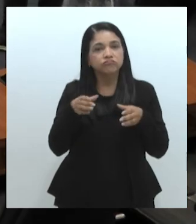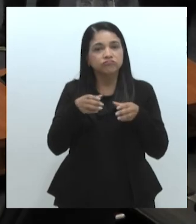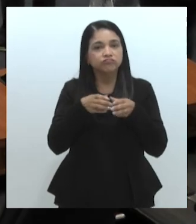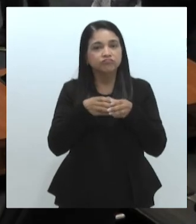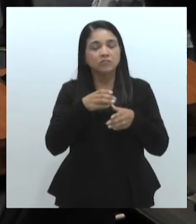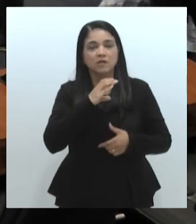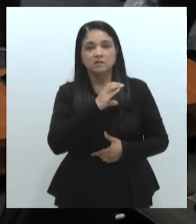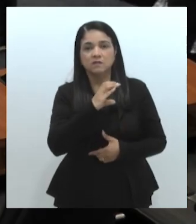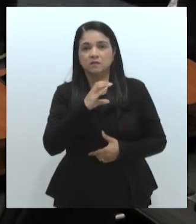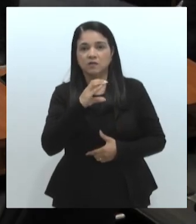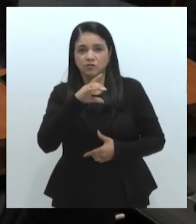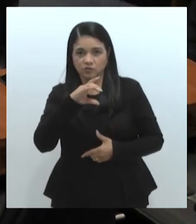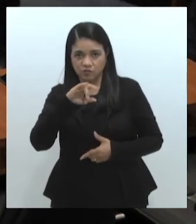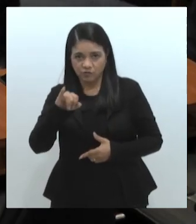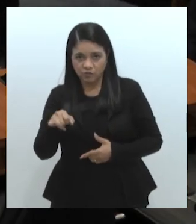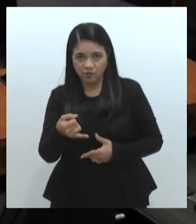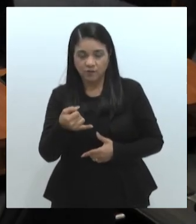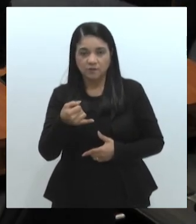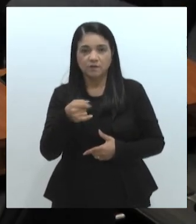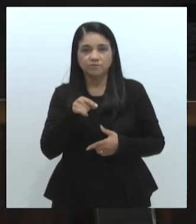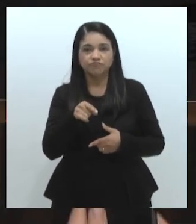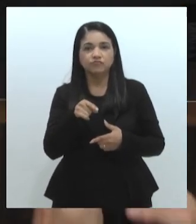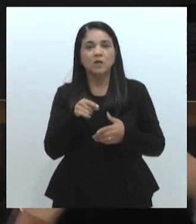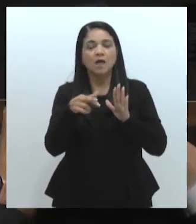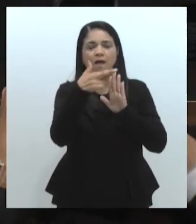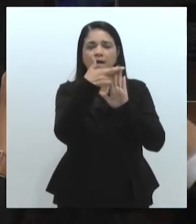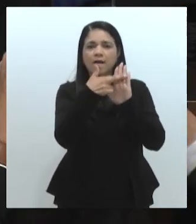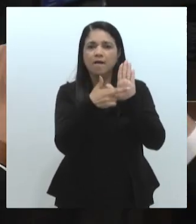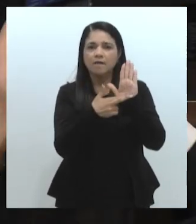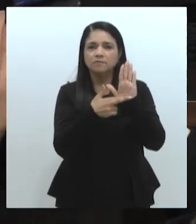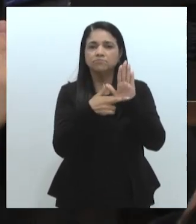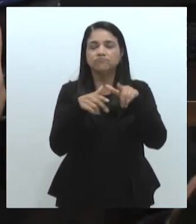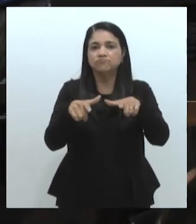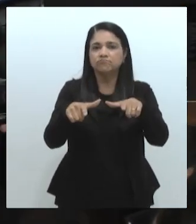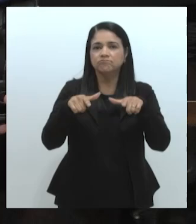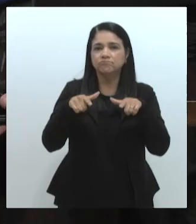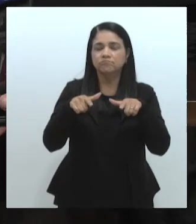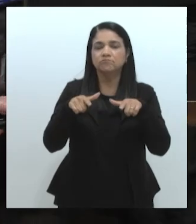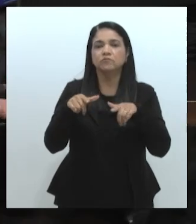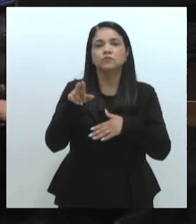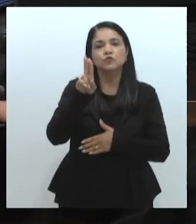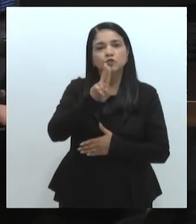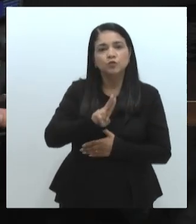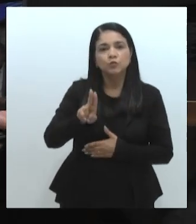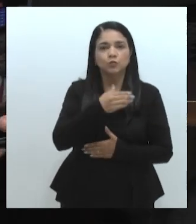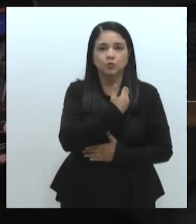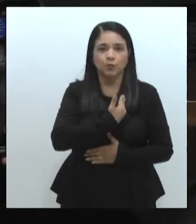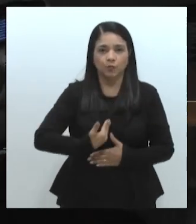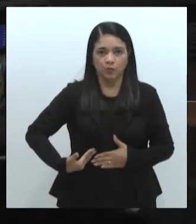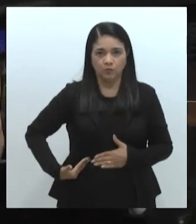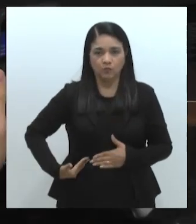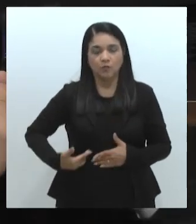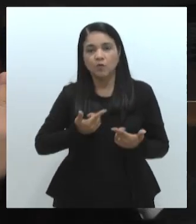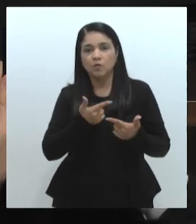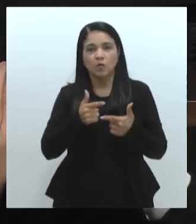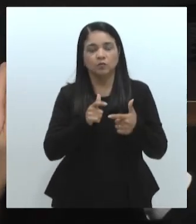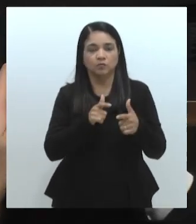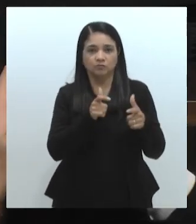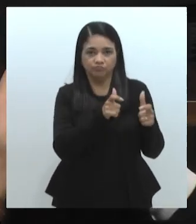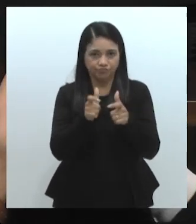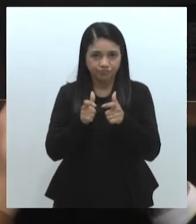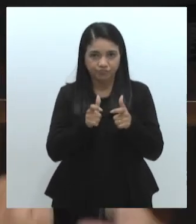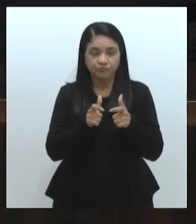Constituição e Justiça, que institui as normas para a declaração de utilidade pública e dá outras providências.